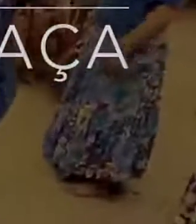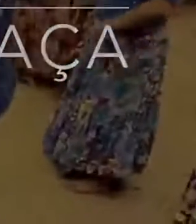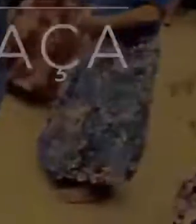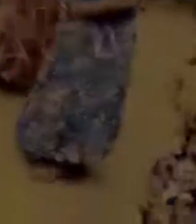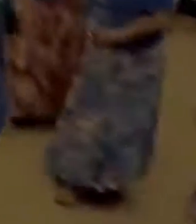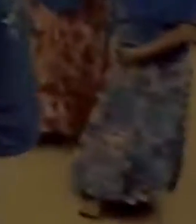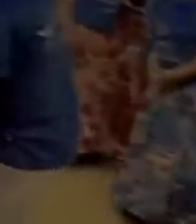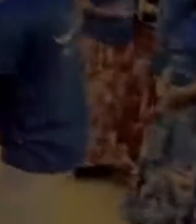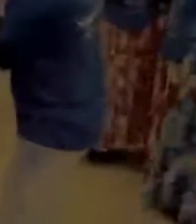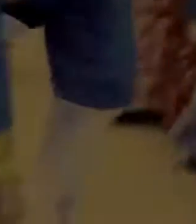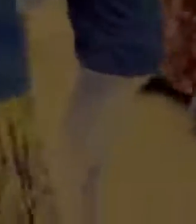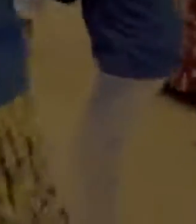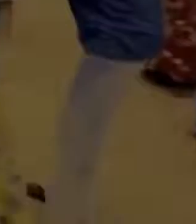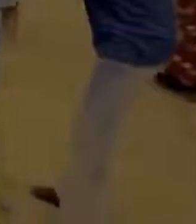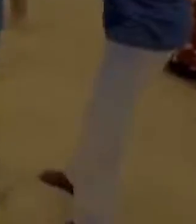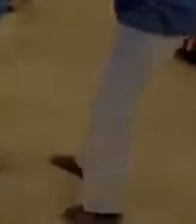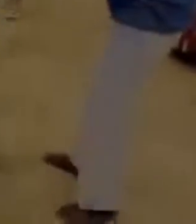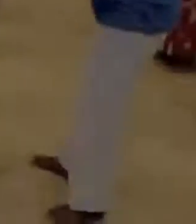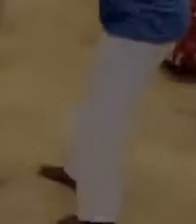beija-flor.